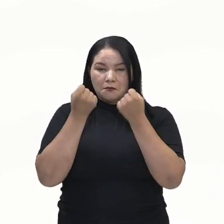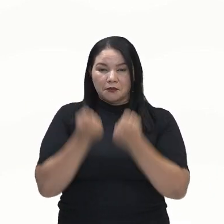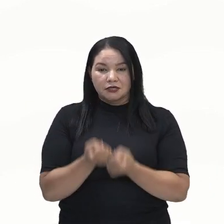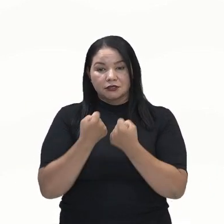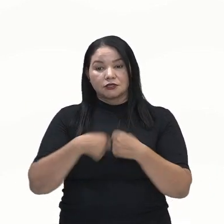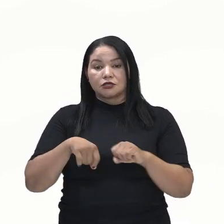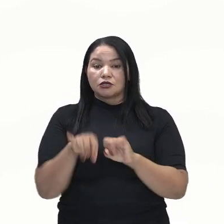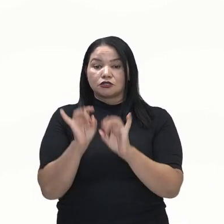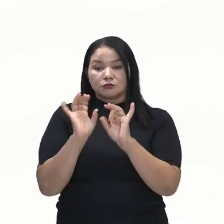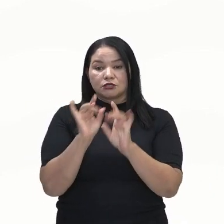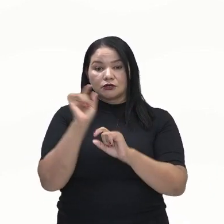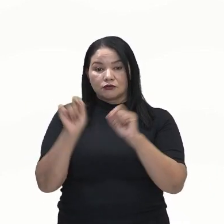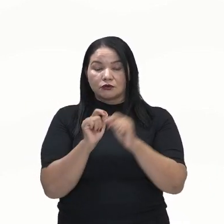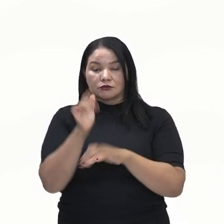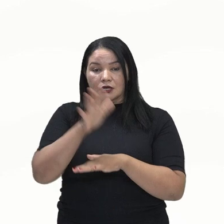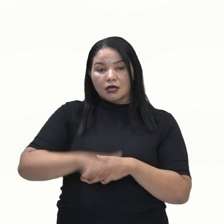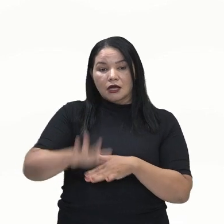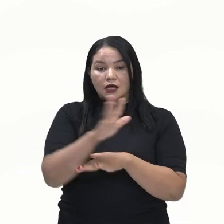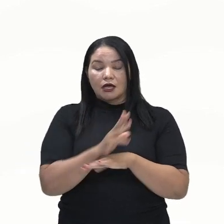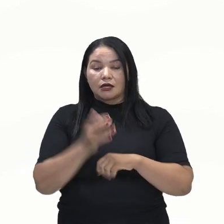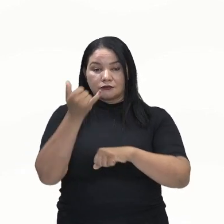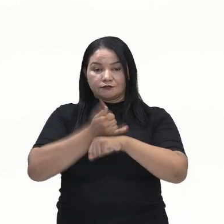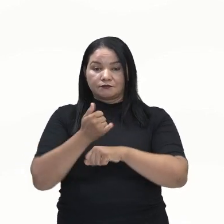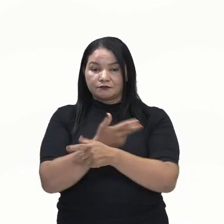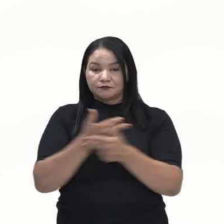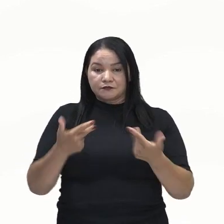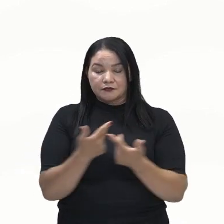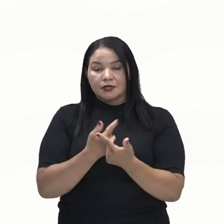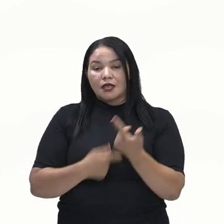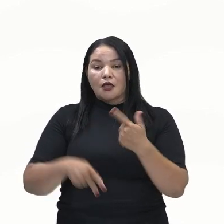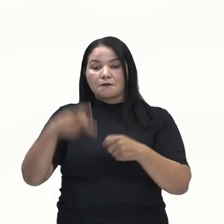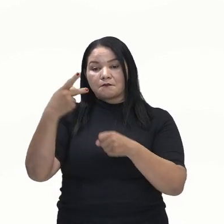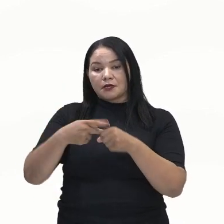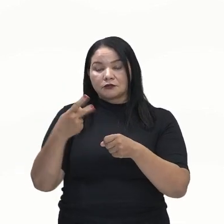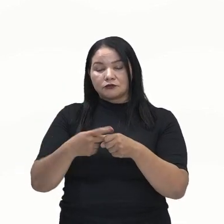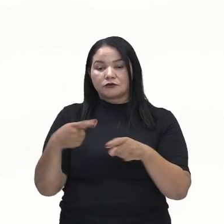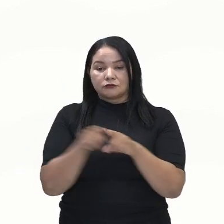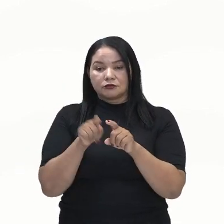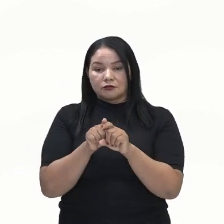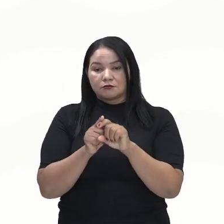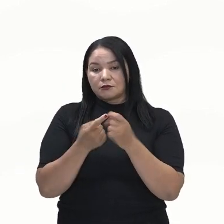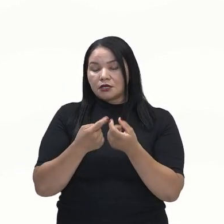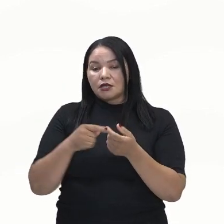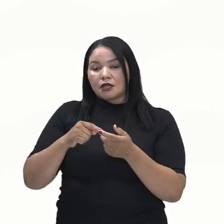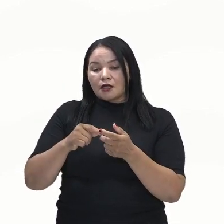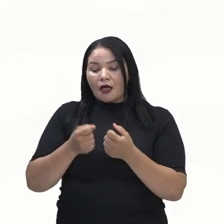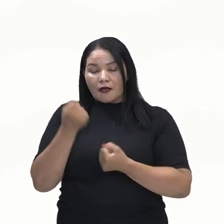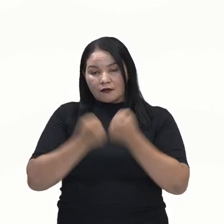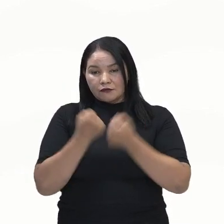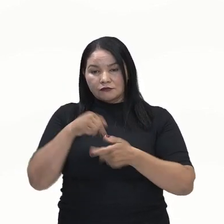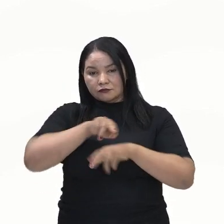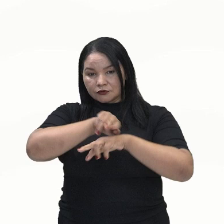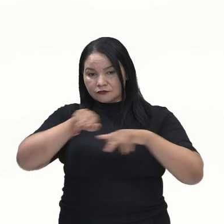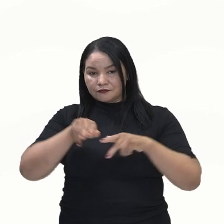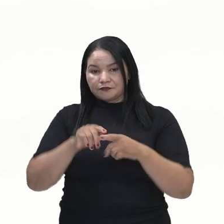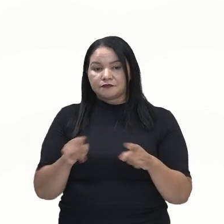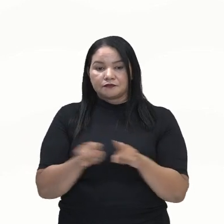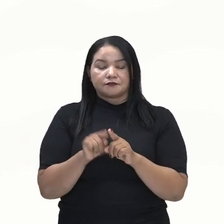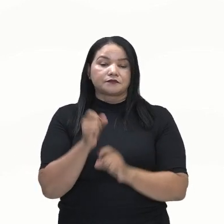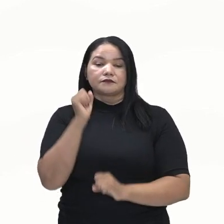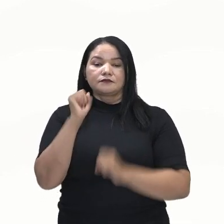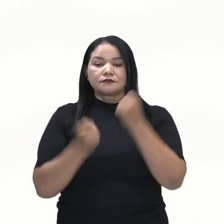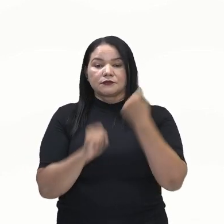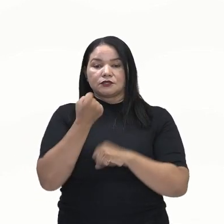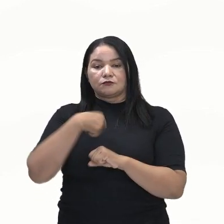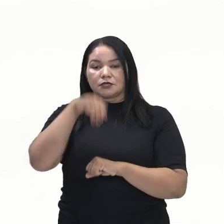nos setores siderúrgico, petroquímico e automotivo. A industrialização brasileira foi